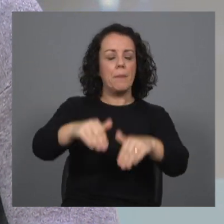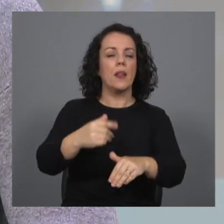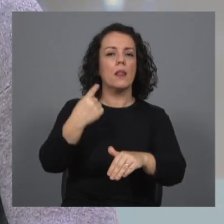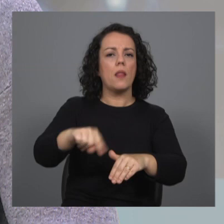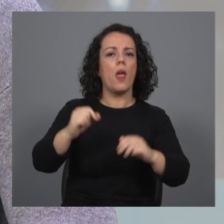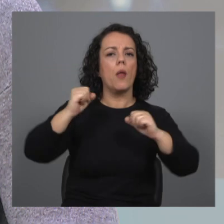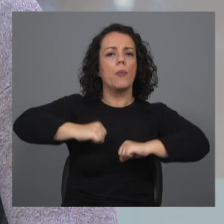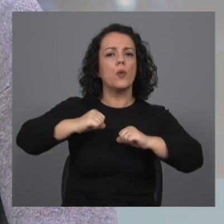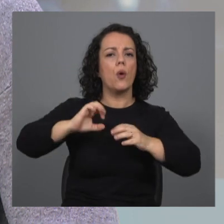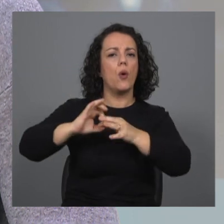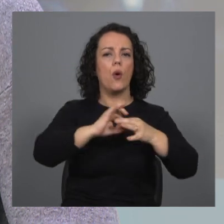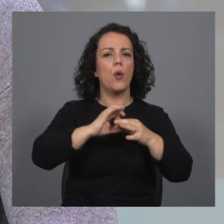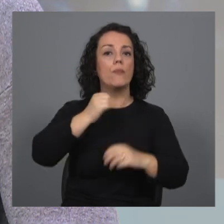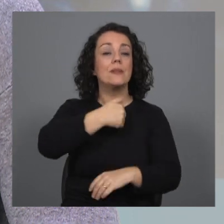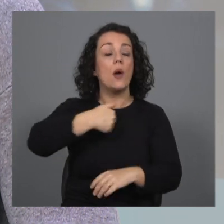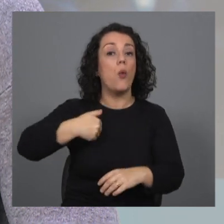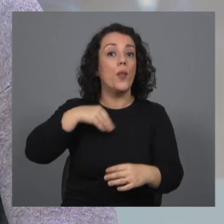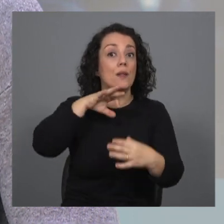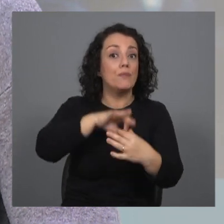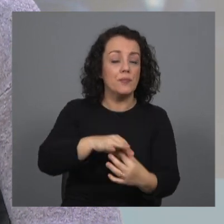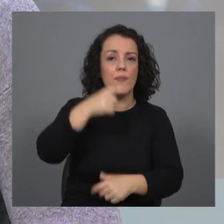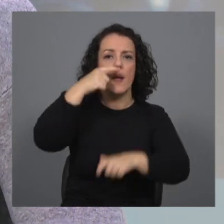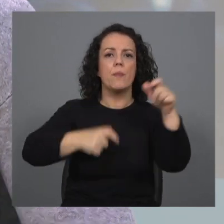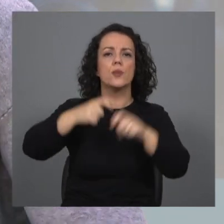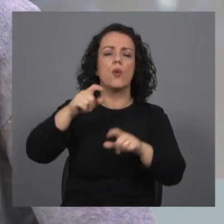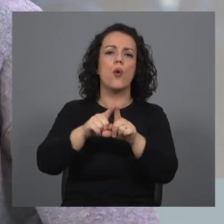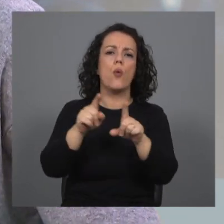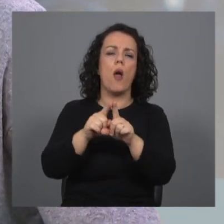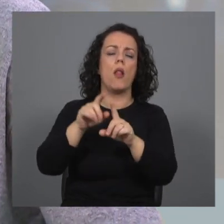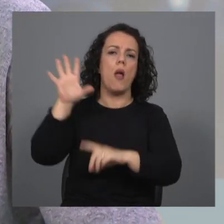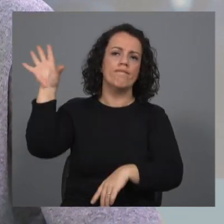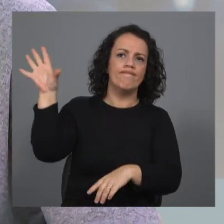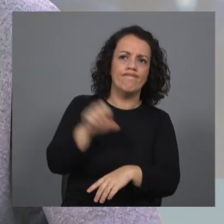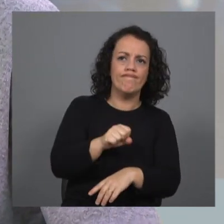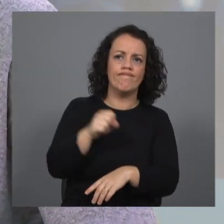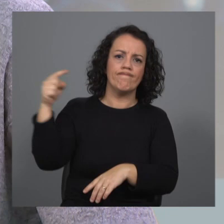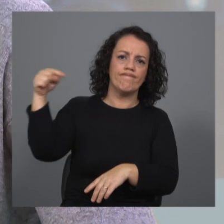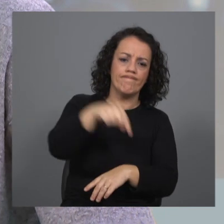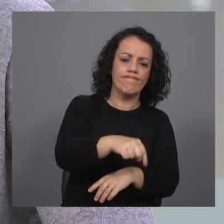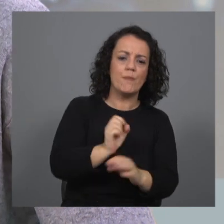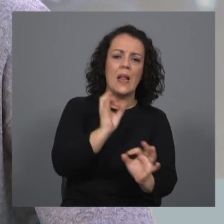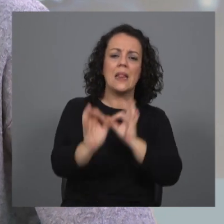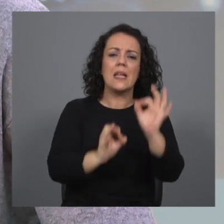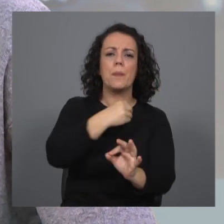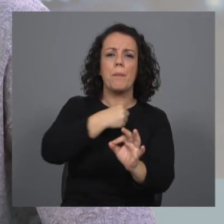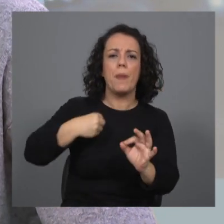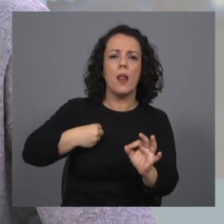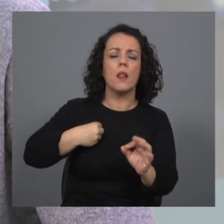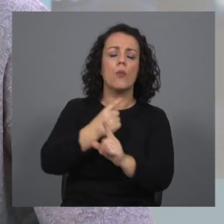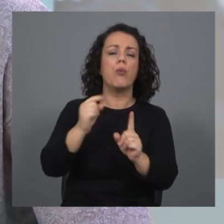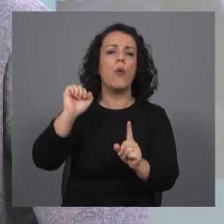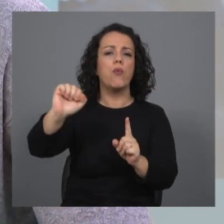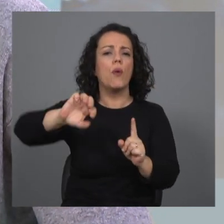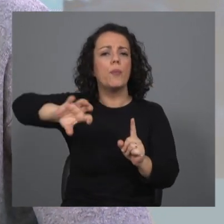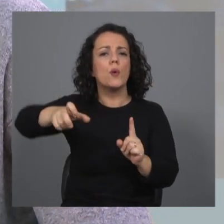protocolos de saúde, as pessoas vêm evacuadas para tratamentos médicos que não podem acontecer nos seus países de origem, não é?